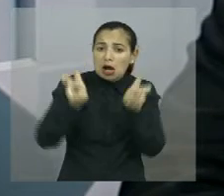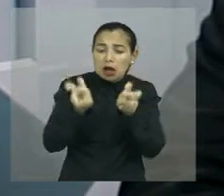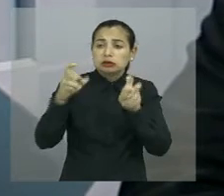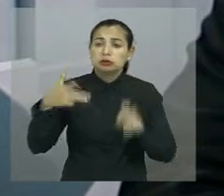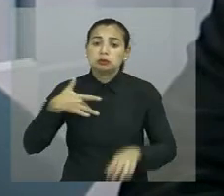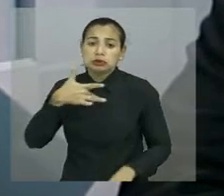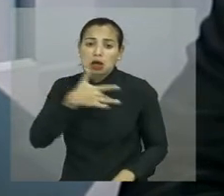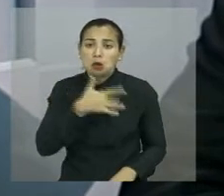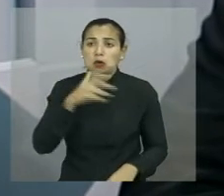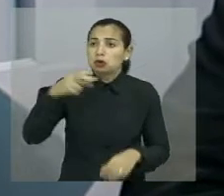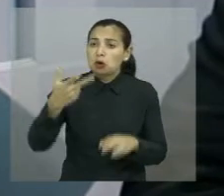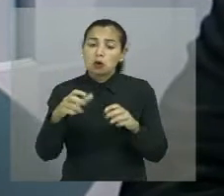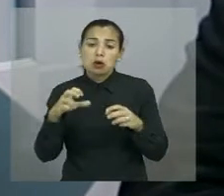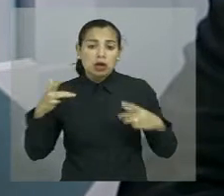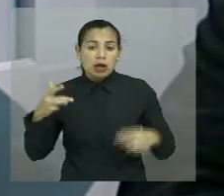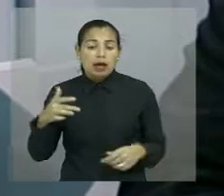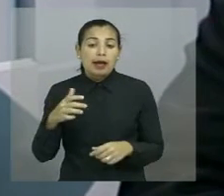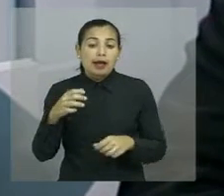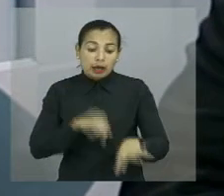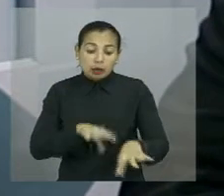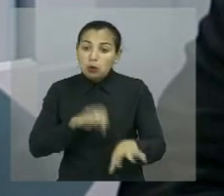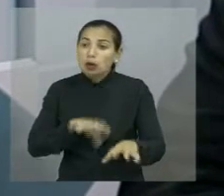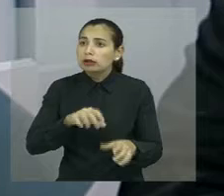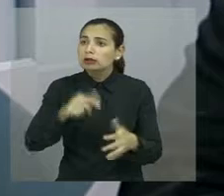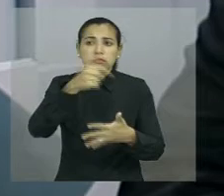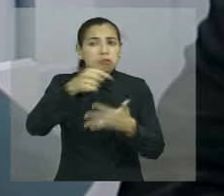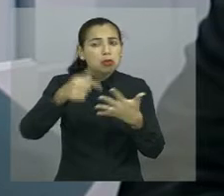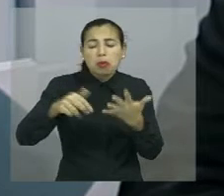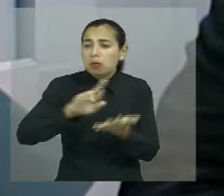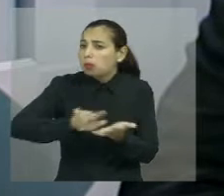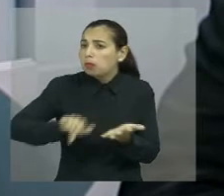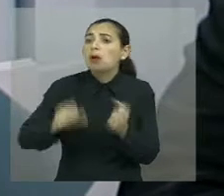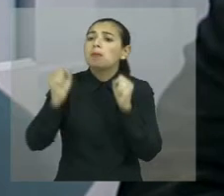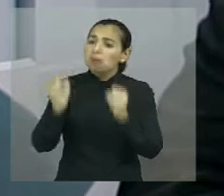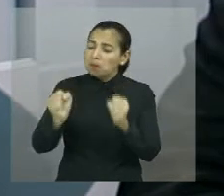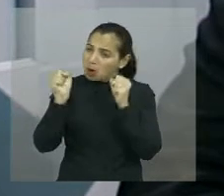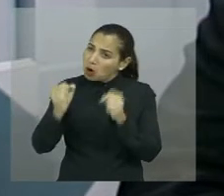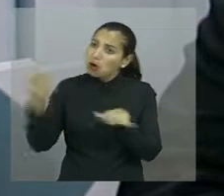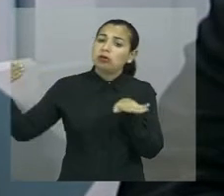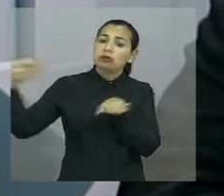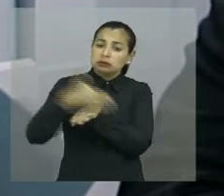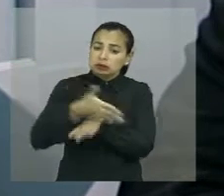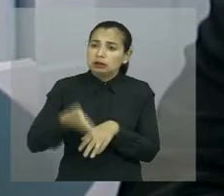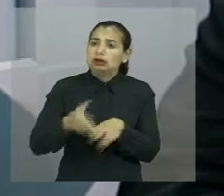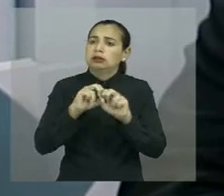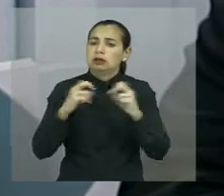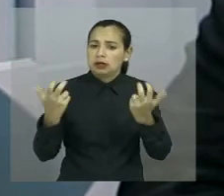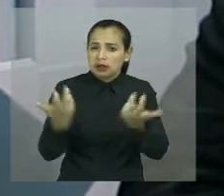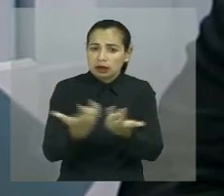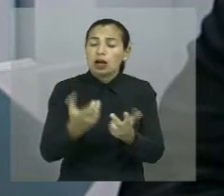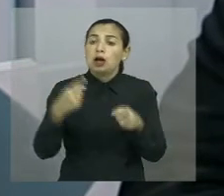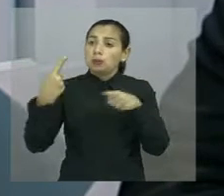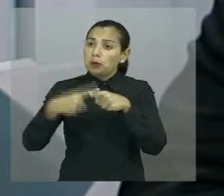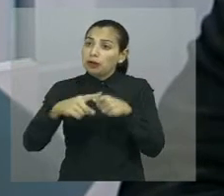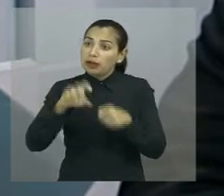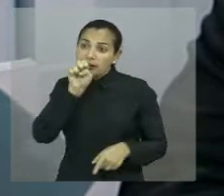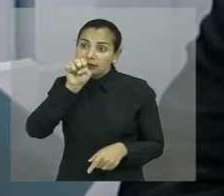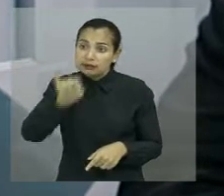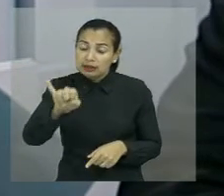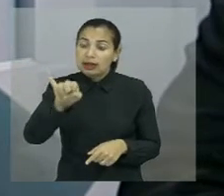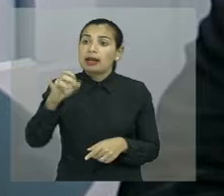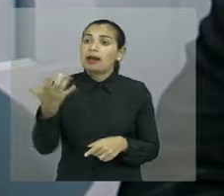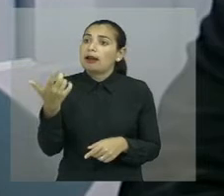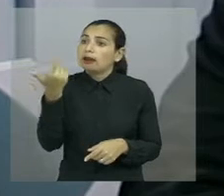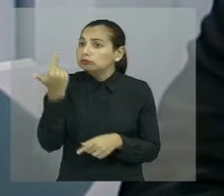relacionados à saúde, educação, etc., procura a Casa do Povo, e nós normalmente formamos uma comissão, quando não já